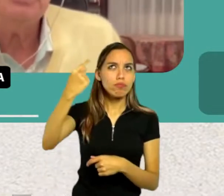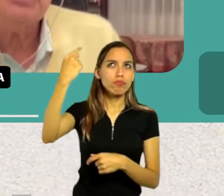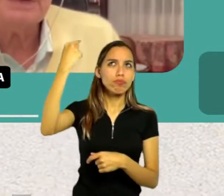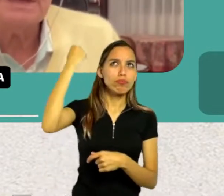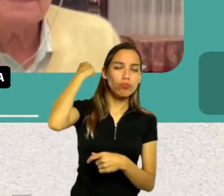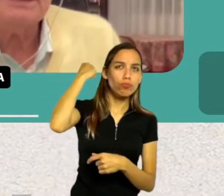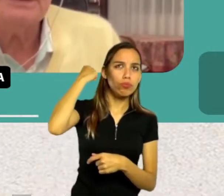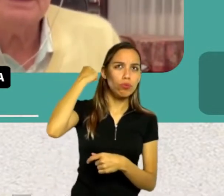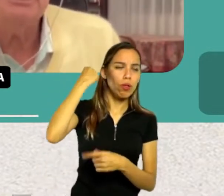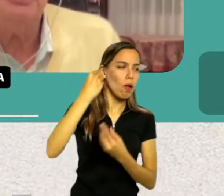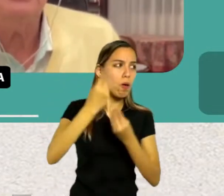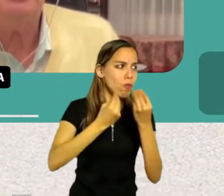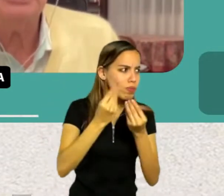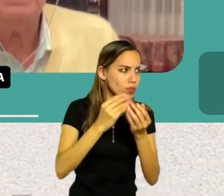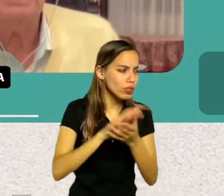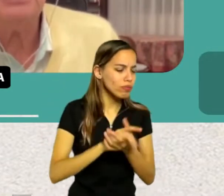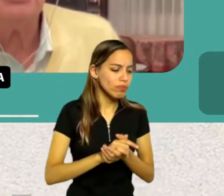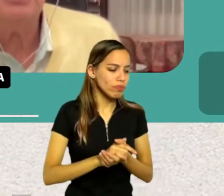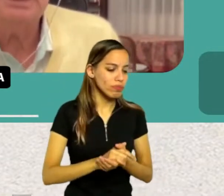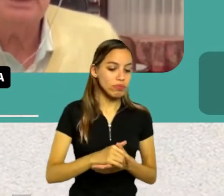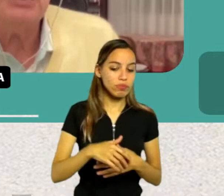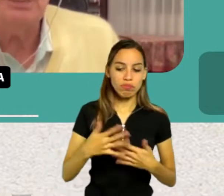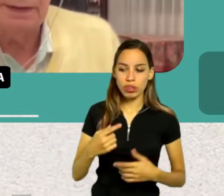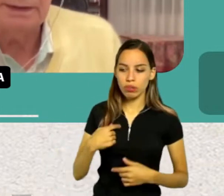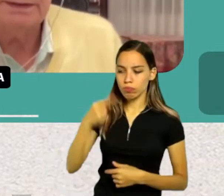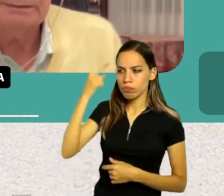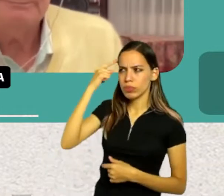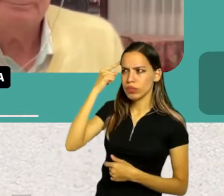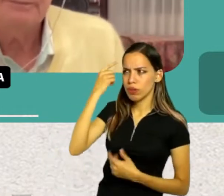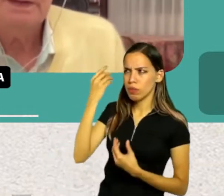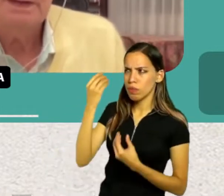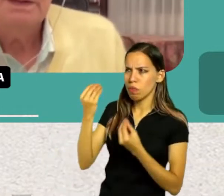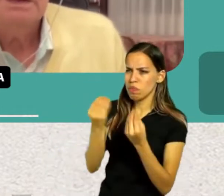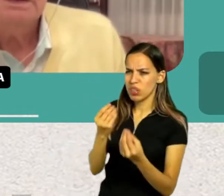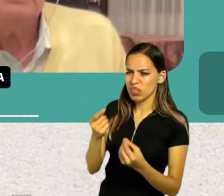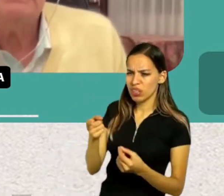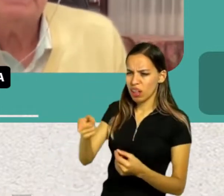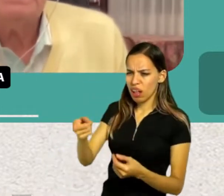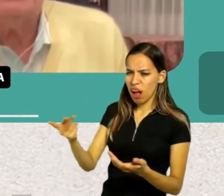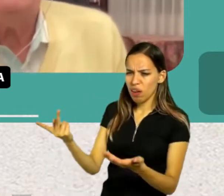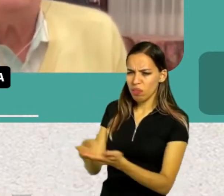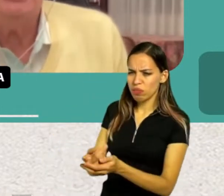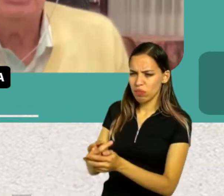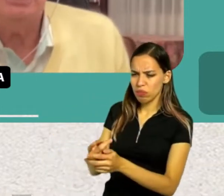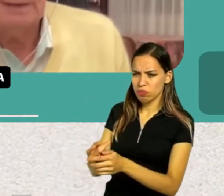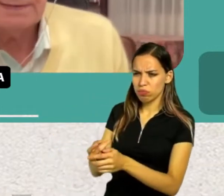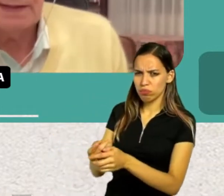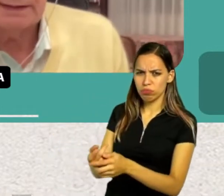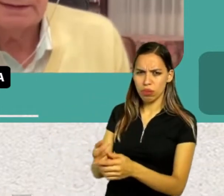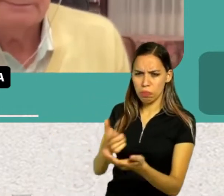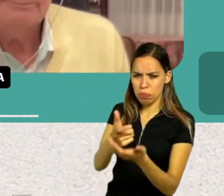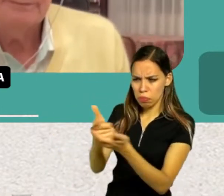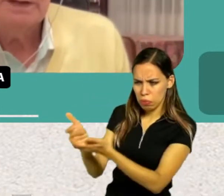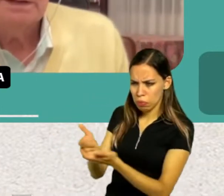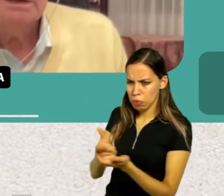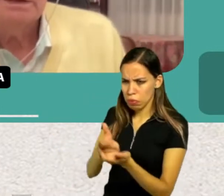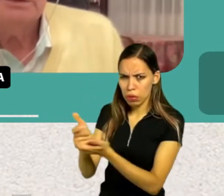uma demonstração de a que ponto pode chegar a estupidez humana, né? Eu estava na cadeia no dia do